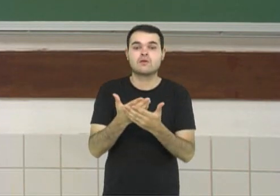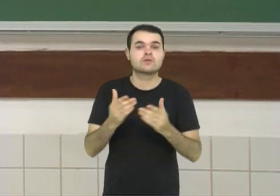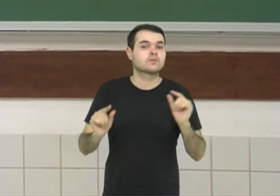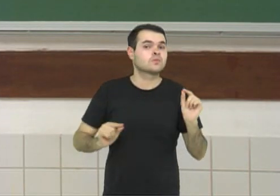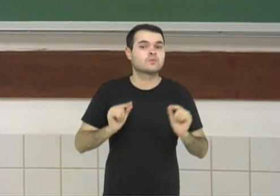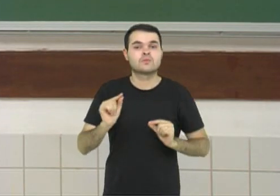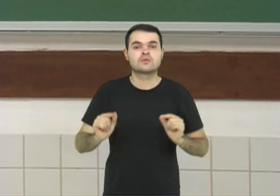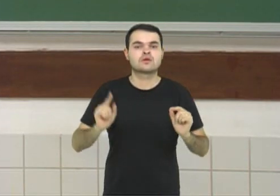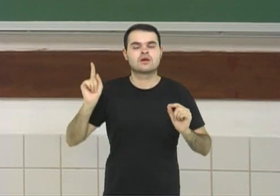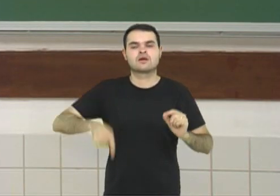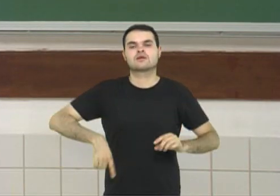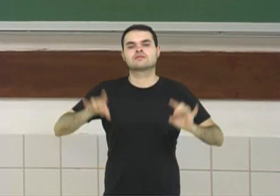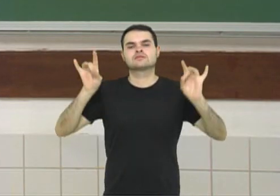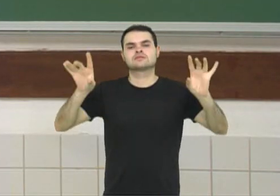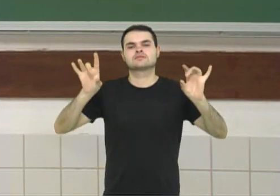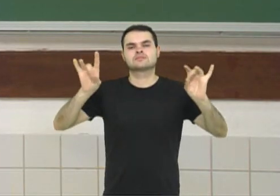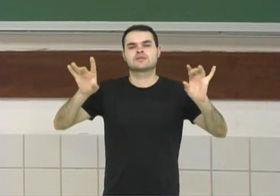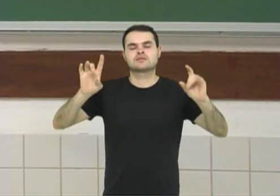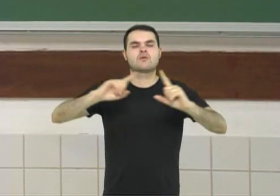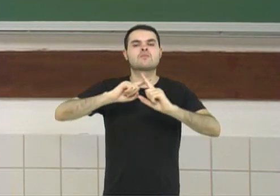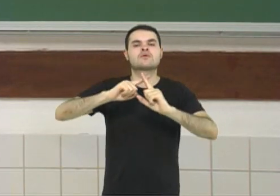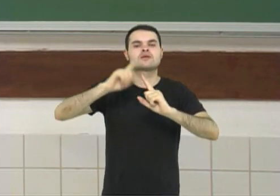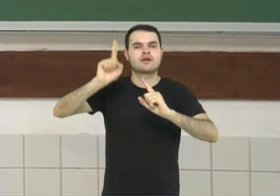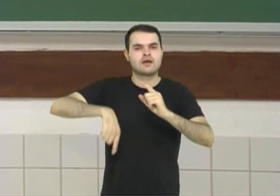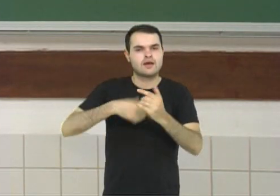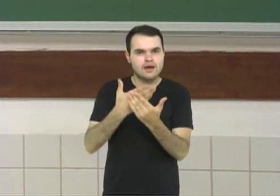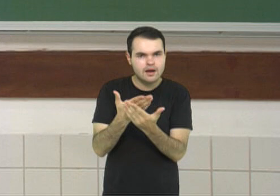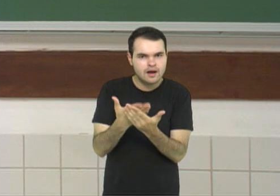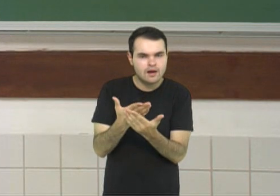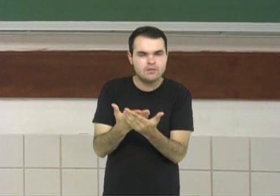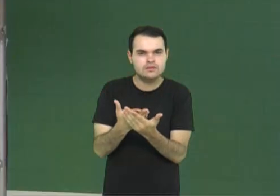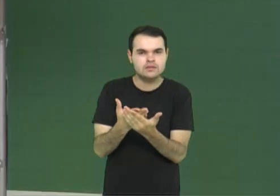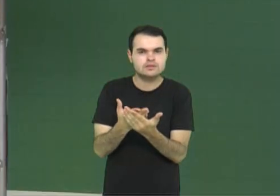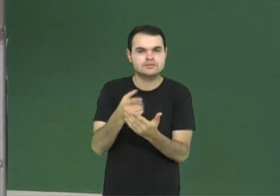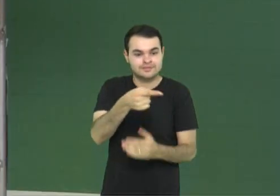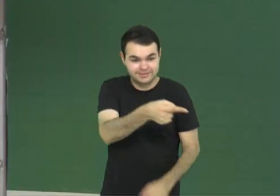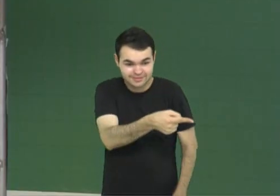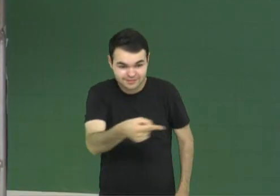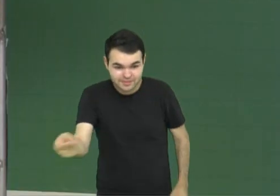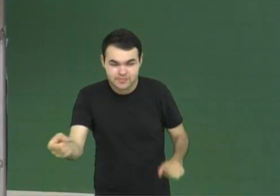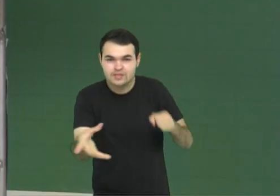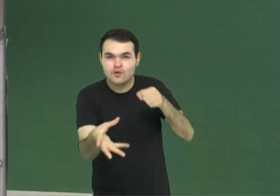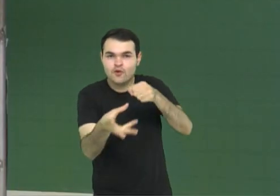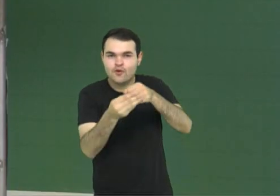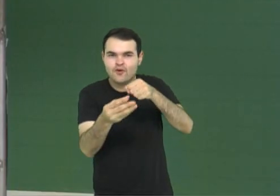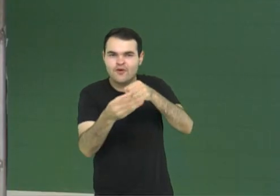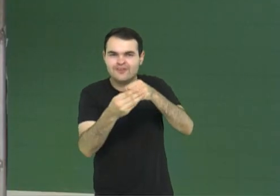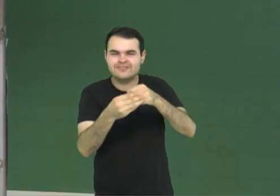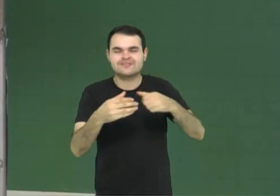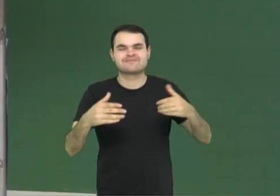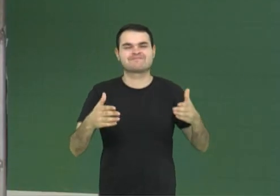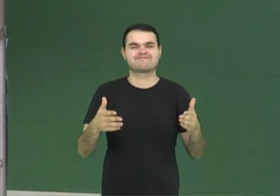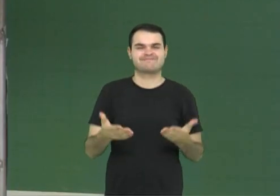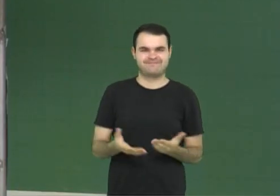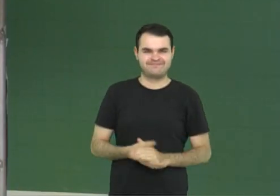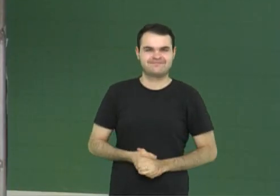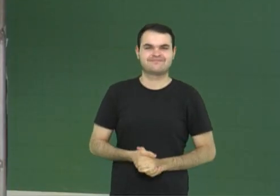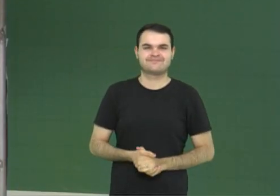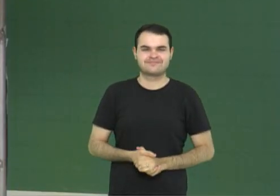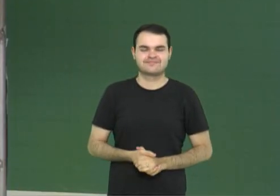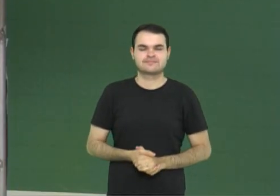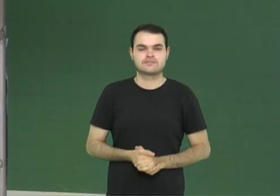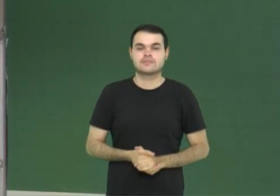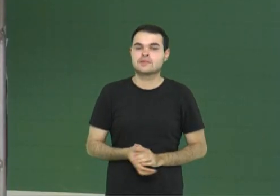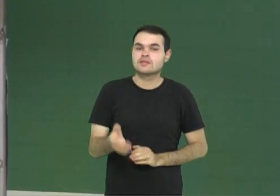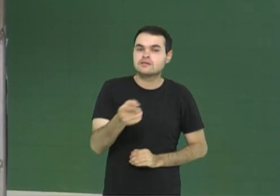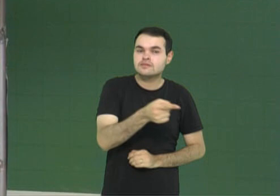é muito especial porque é a nossa aula da Semana do Conhecimento. E nessa Semana